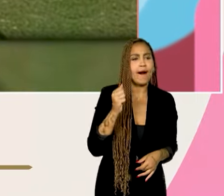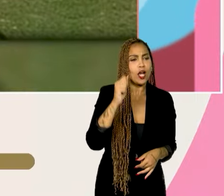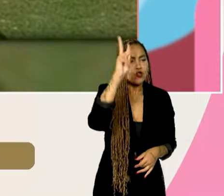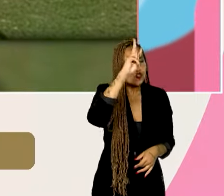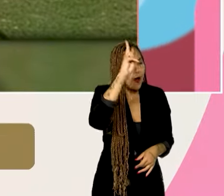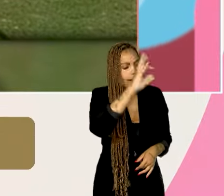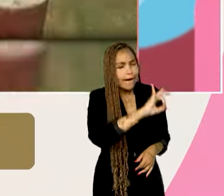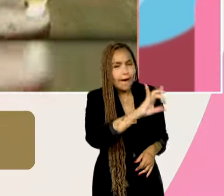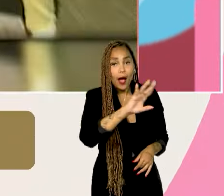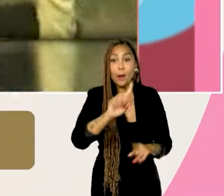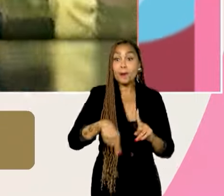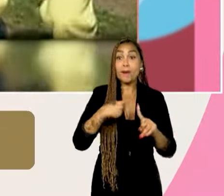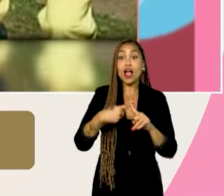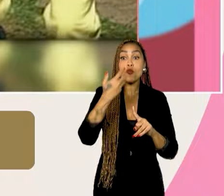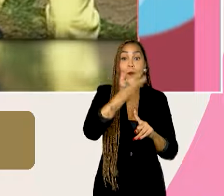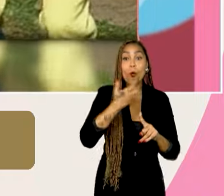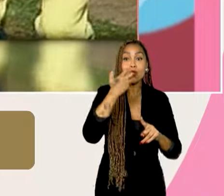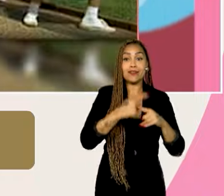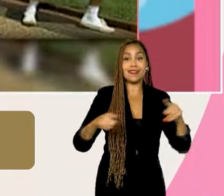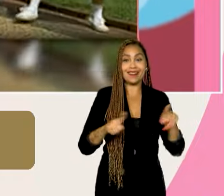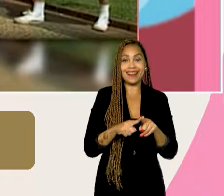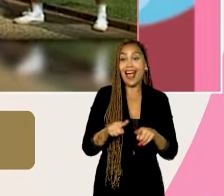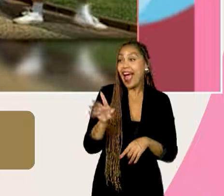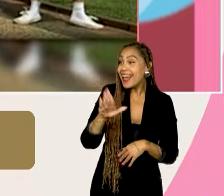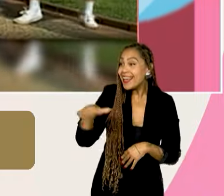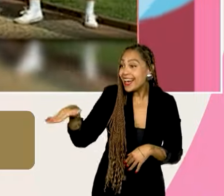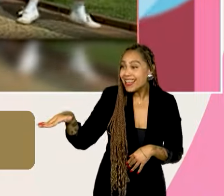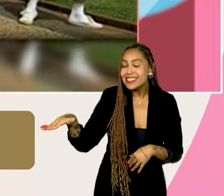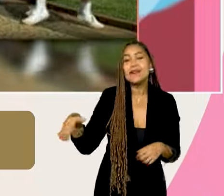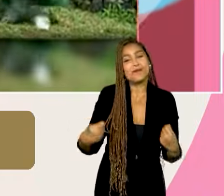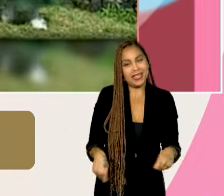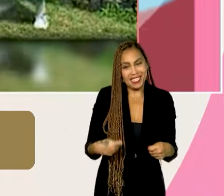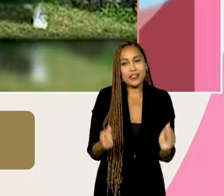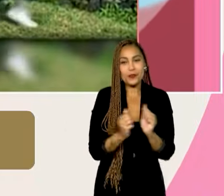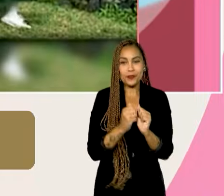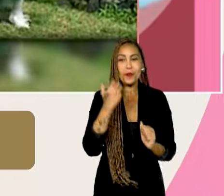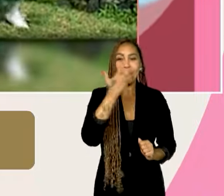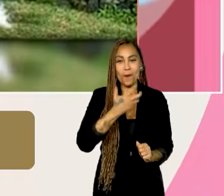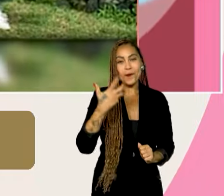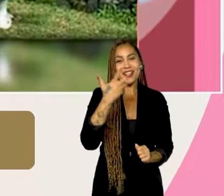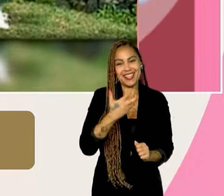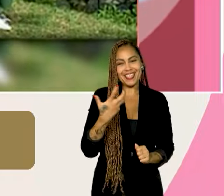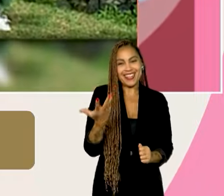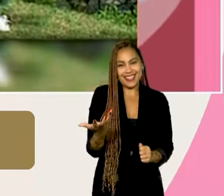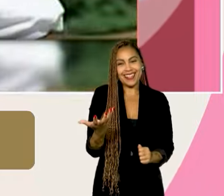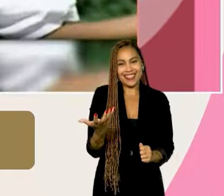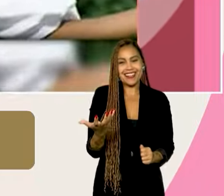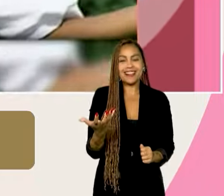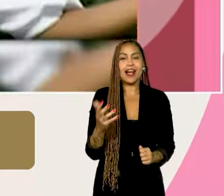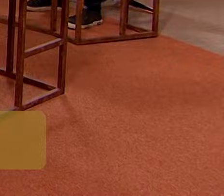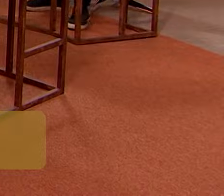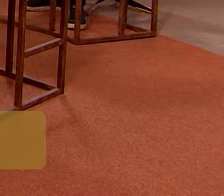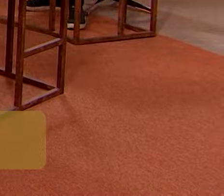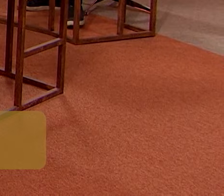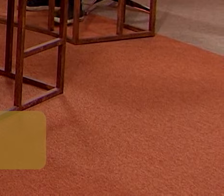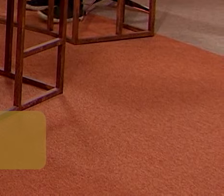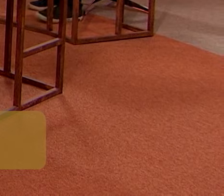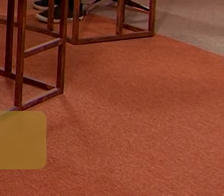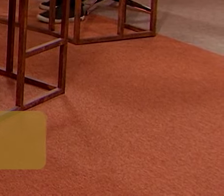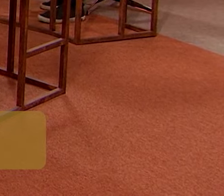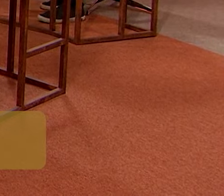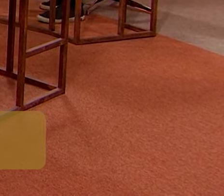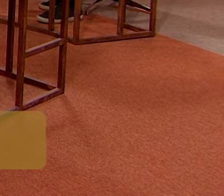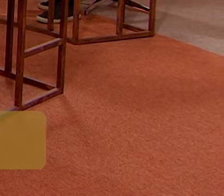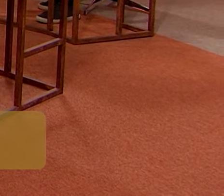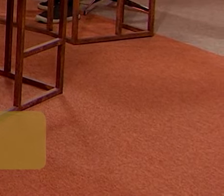com músicas, claro, porque sim, onde tem música, criança tem que ter música. Os textos Sem Teto que vão para o orfanato também, né? A Pata... Isso. E então, é uma novela